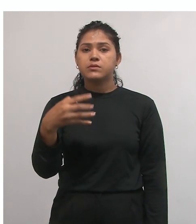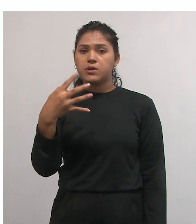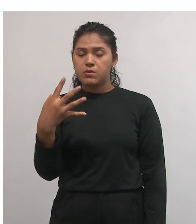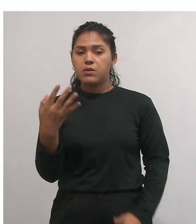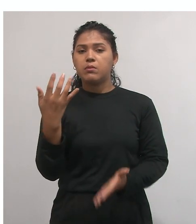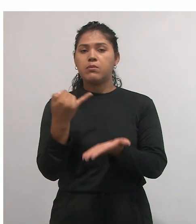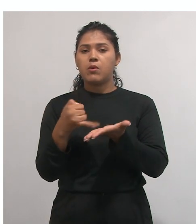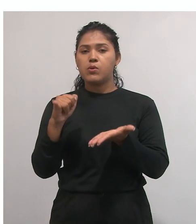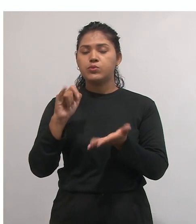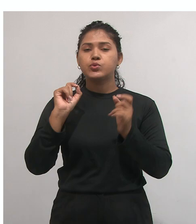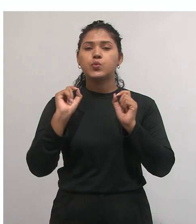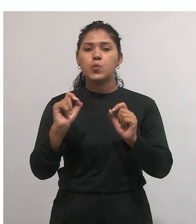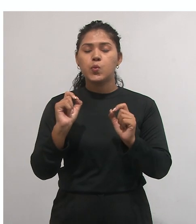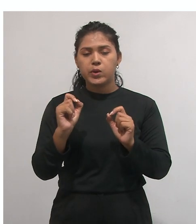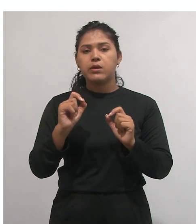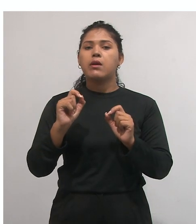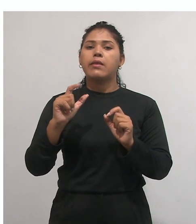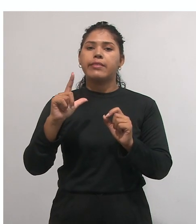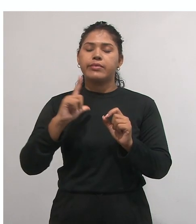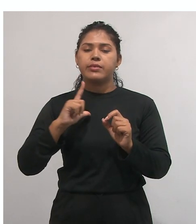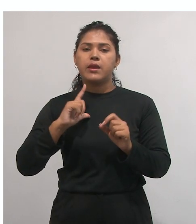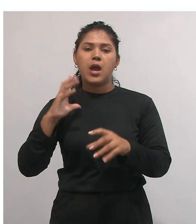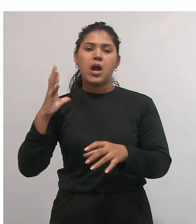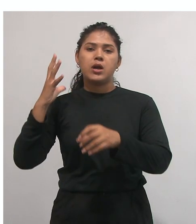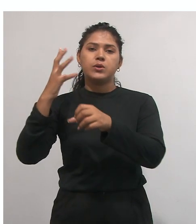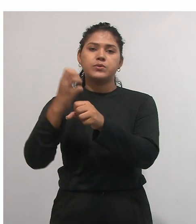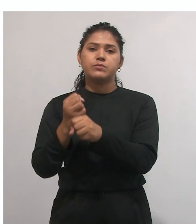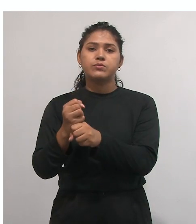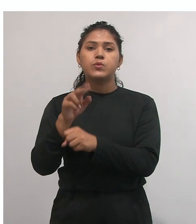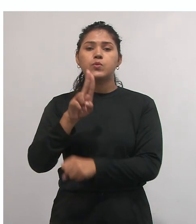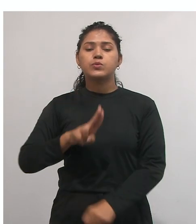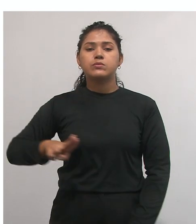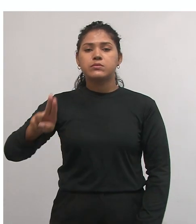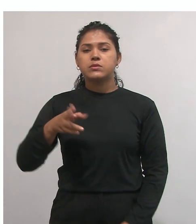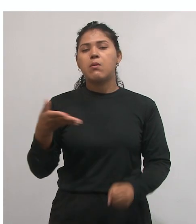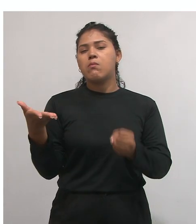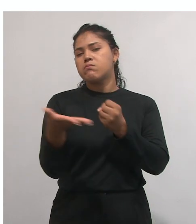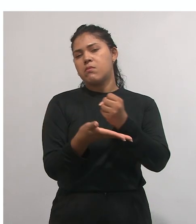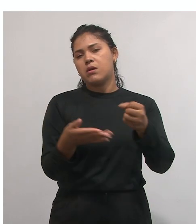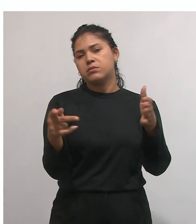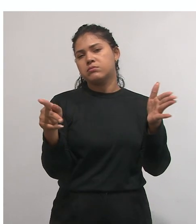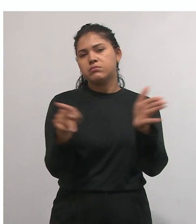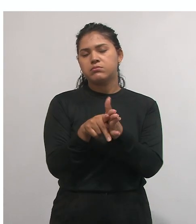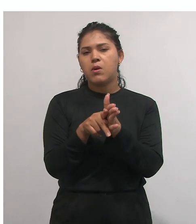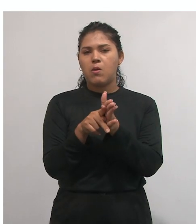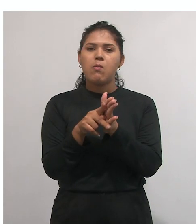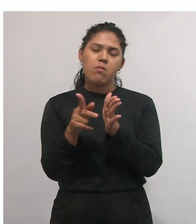6,4%. Impostos, provavelmente, eles fizeram o cálculo lá com base